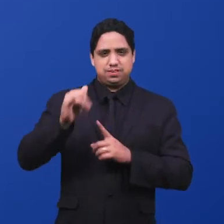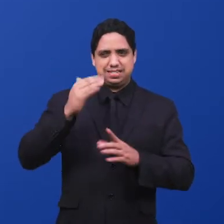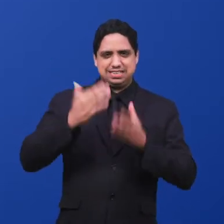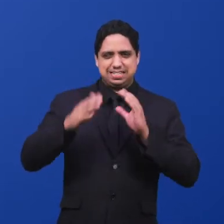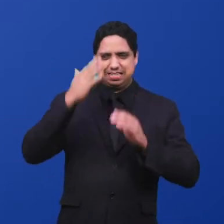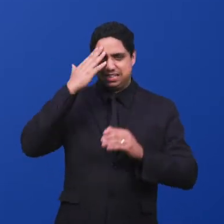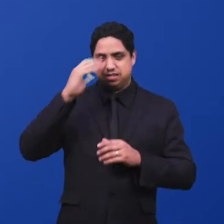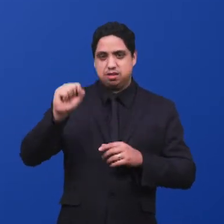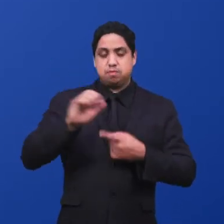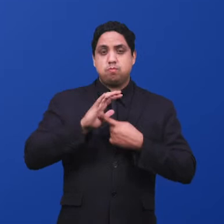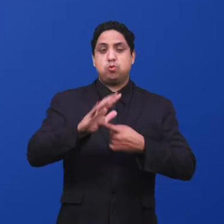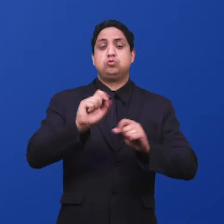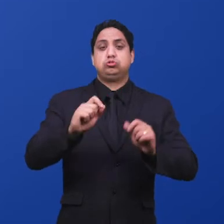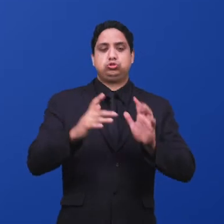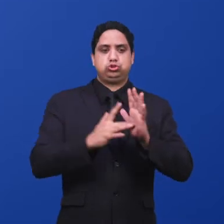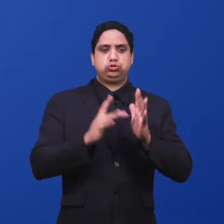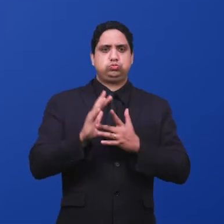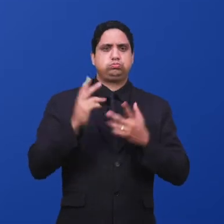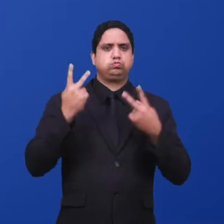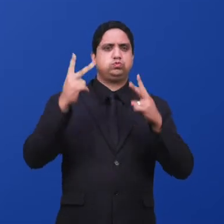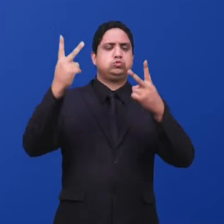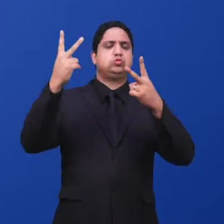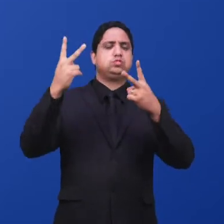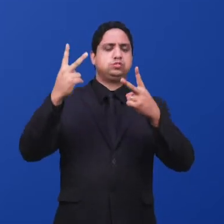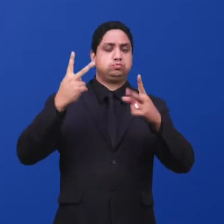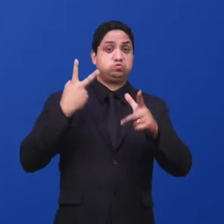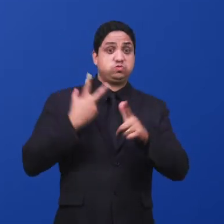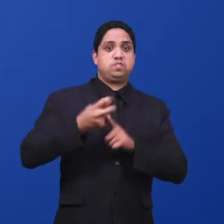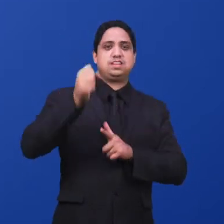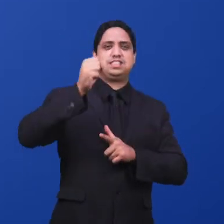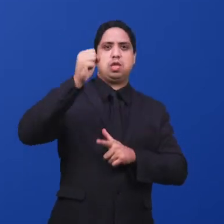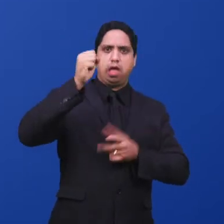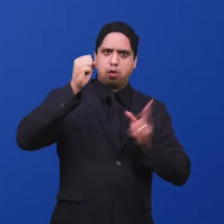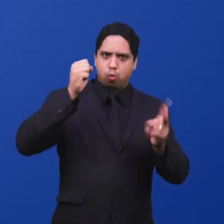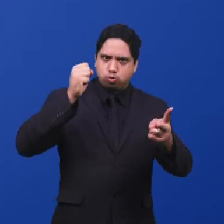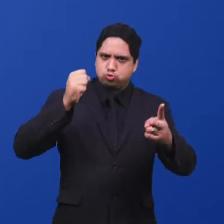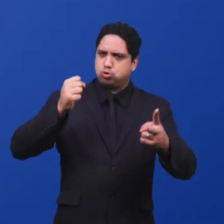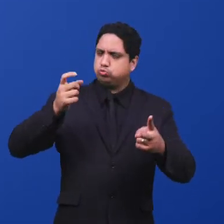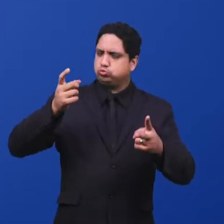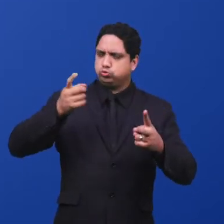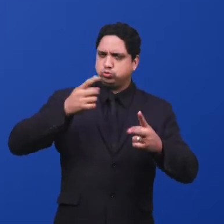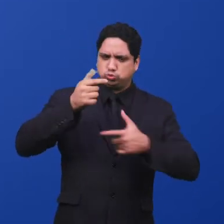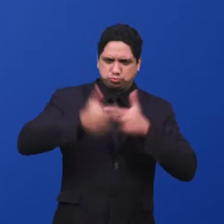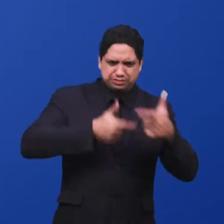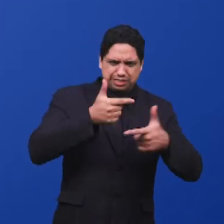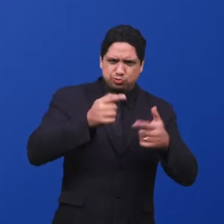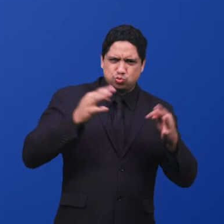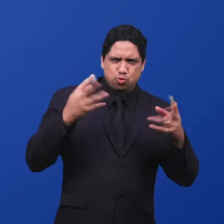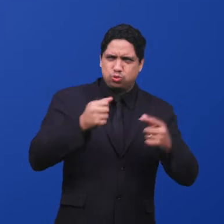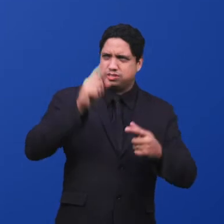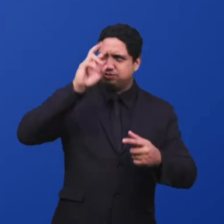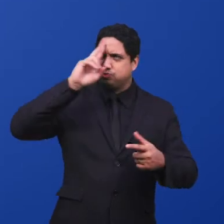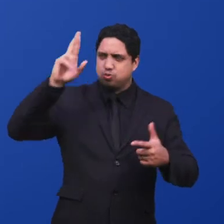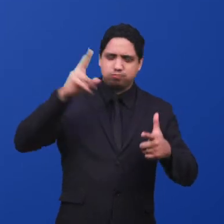para um Jesus vitorioso, um Jesus que venceu e que vence todas as nossas